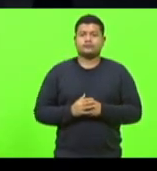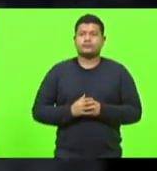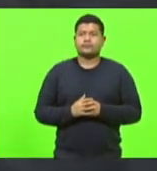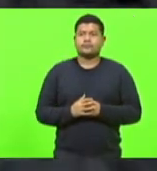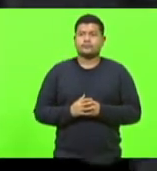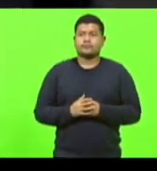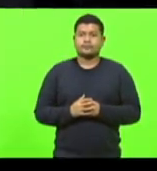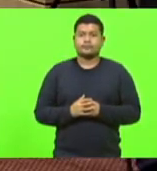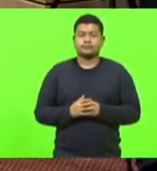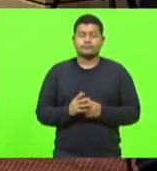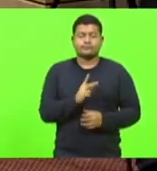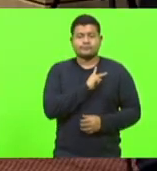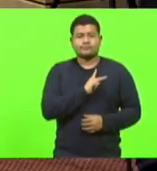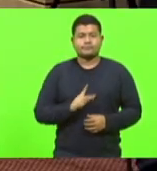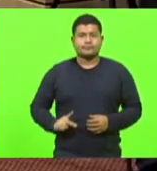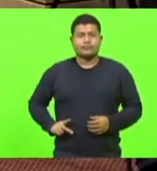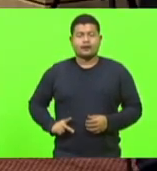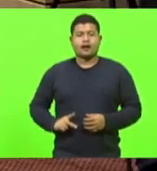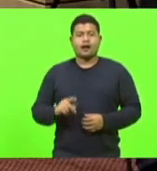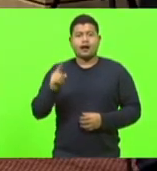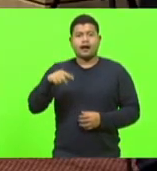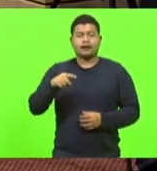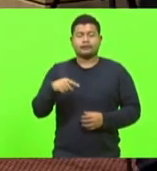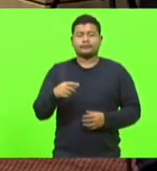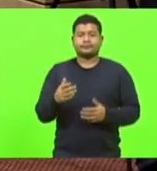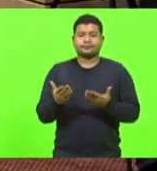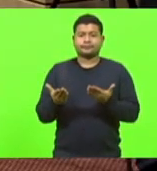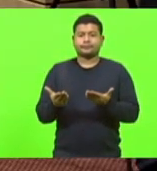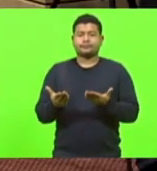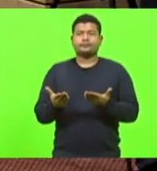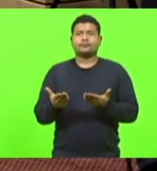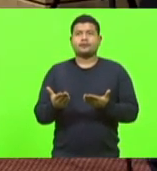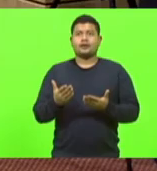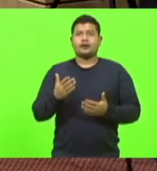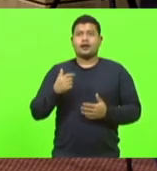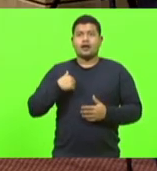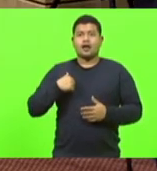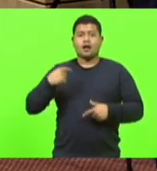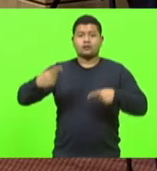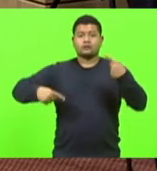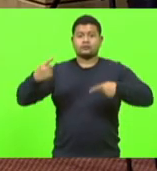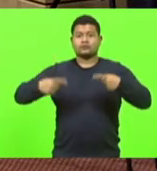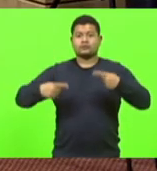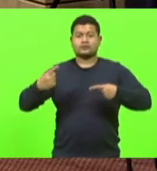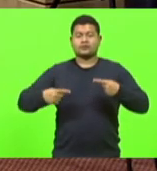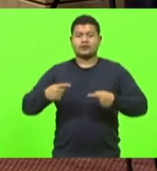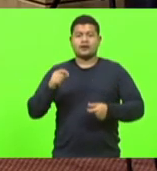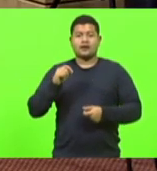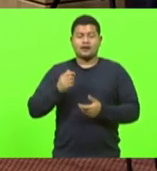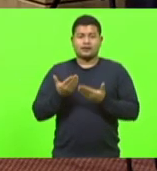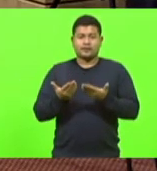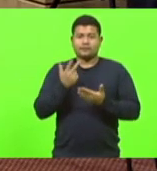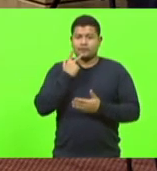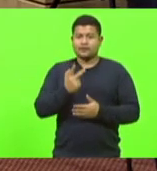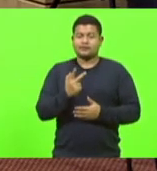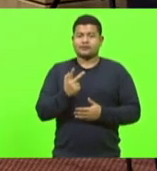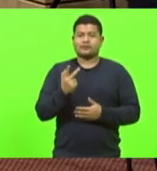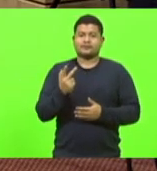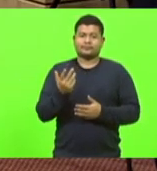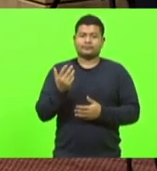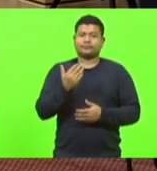o senhor presidente Esse é essa é a argumentação que eu fiz um requerimento anterior não é como já